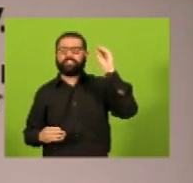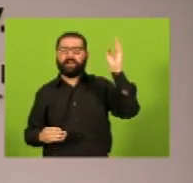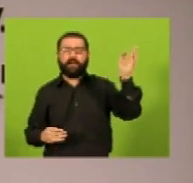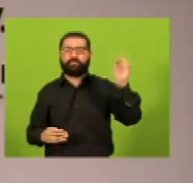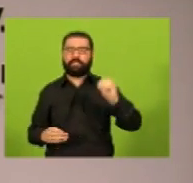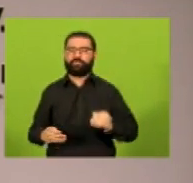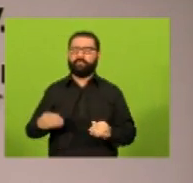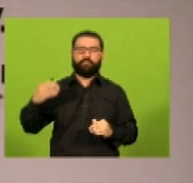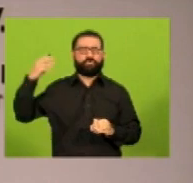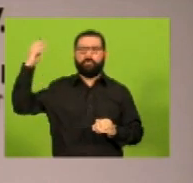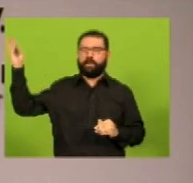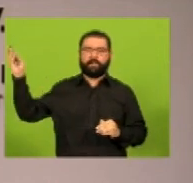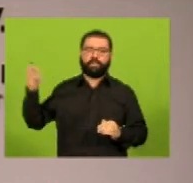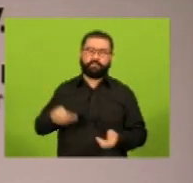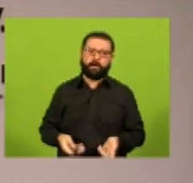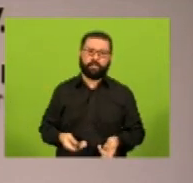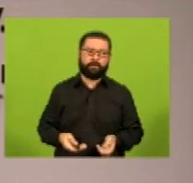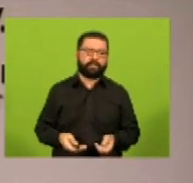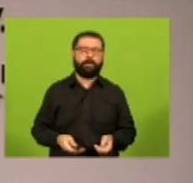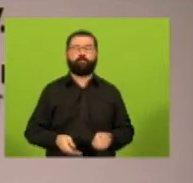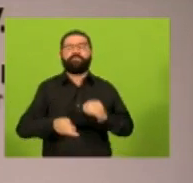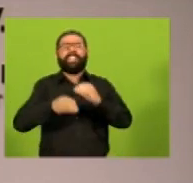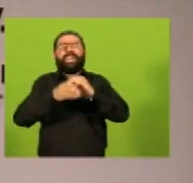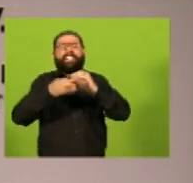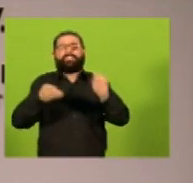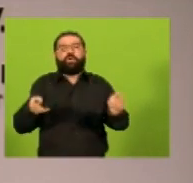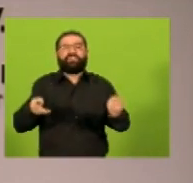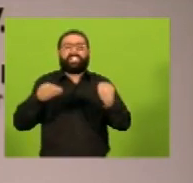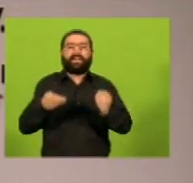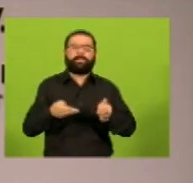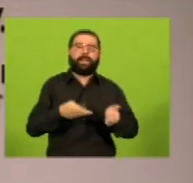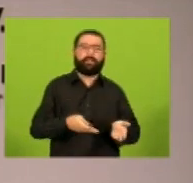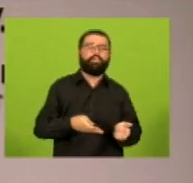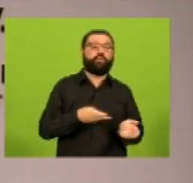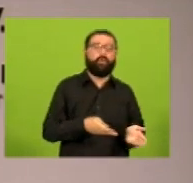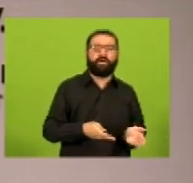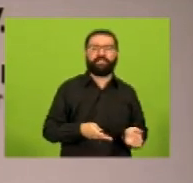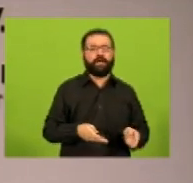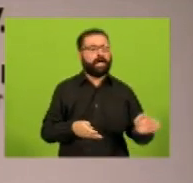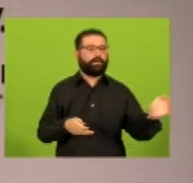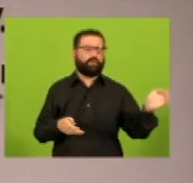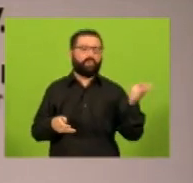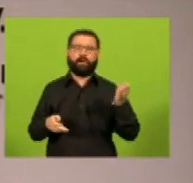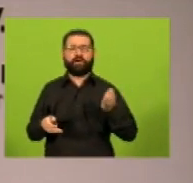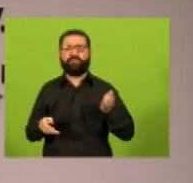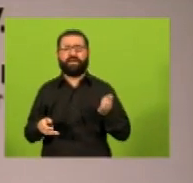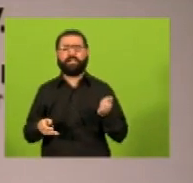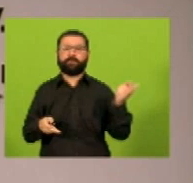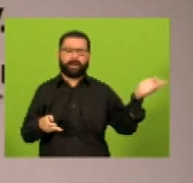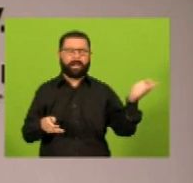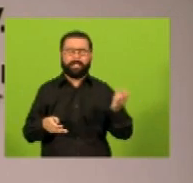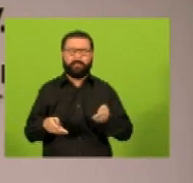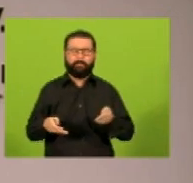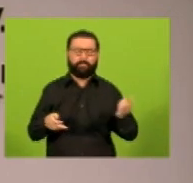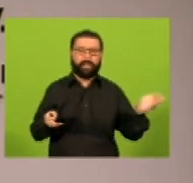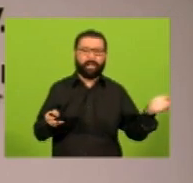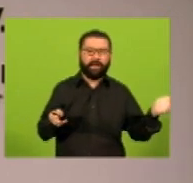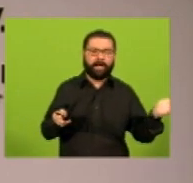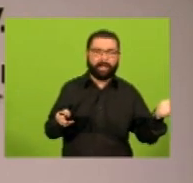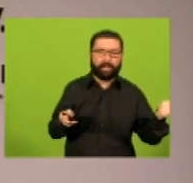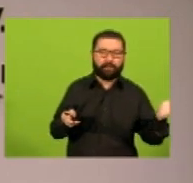se você chegar lá nos Estados Unidos, ou ir na China, ou aqui no Brasil, eles vão seguir esse padrão de cores. Ali eu só coloquei cores diferentes